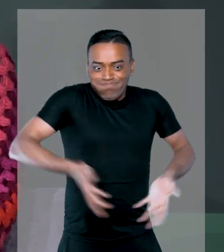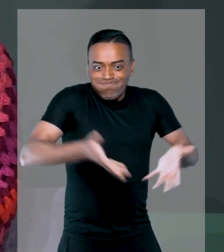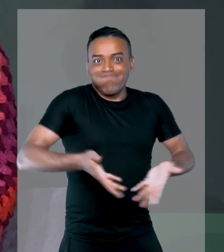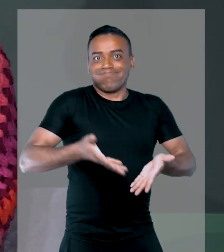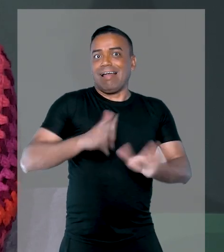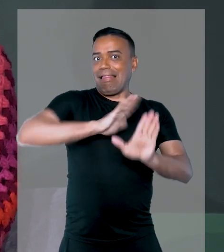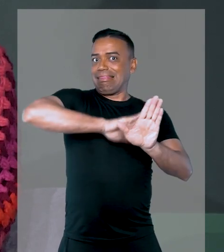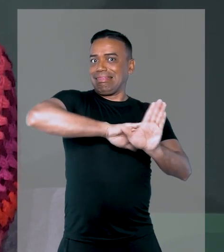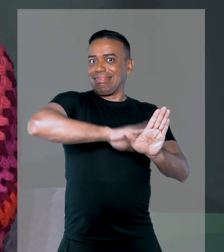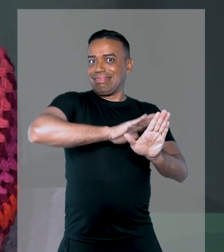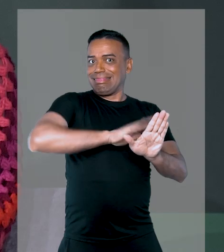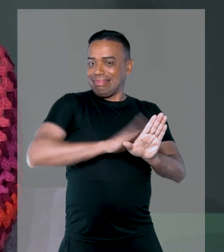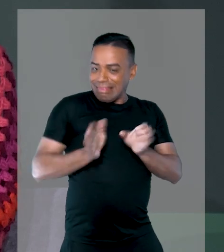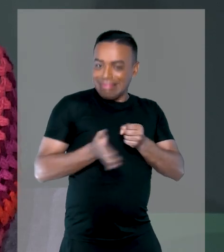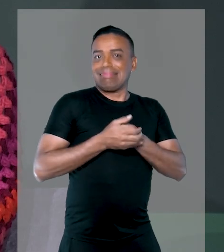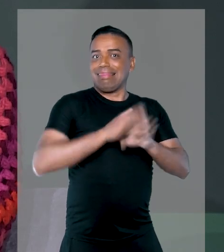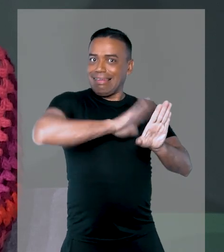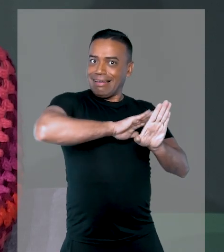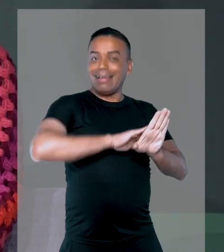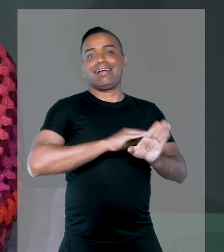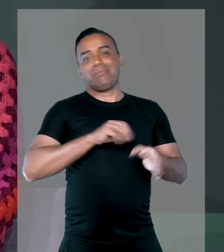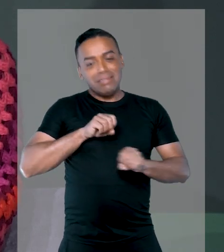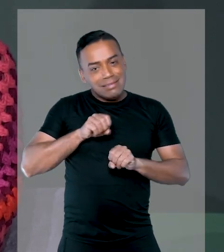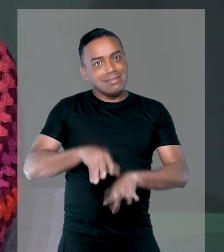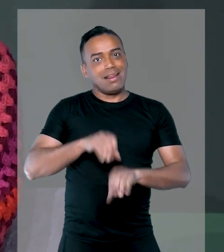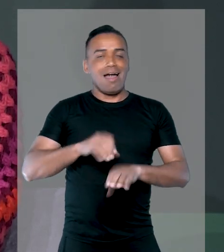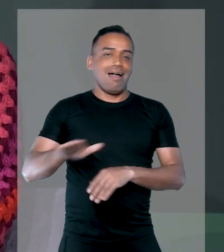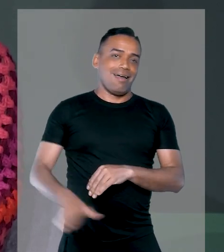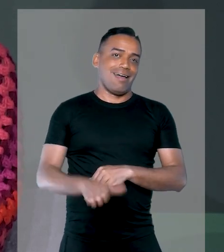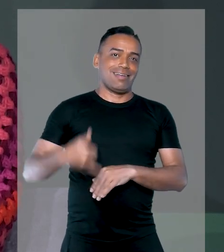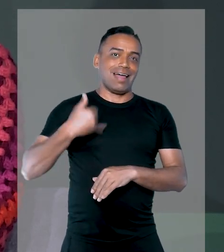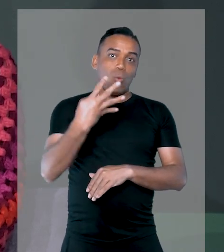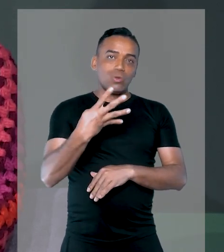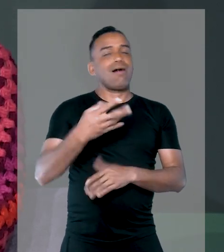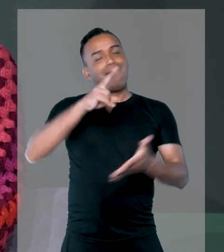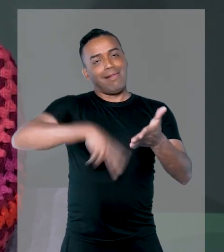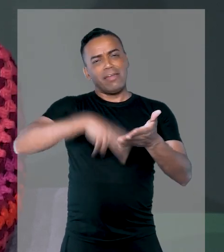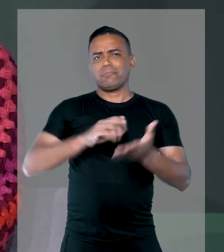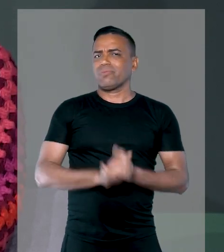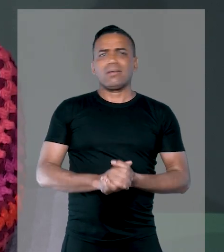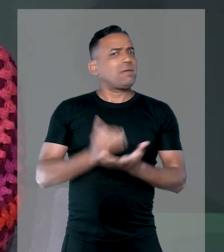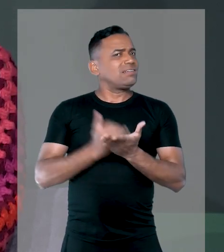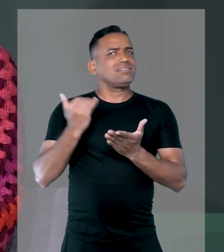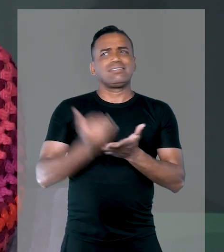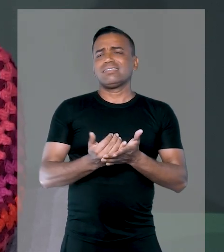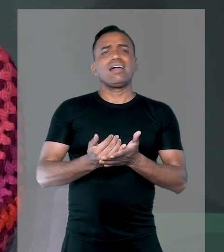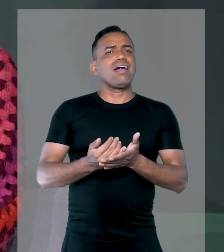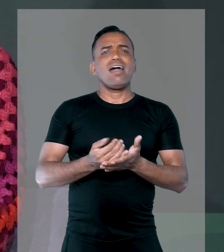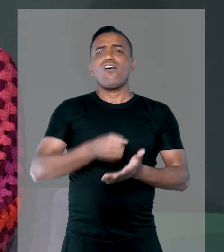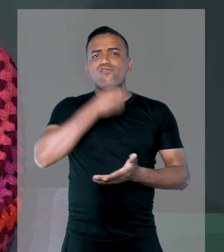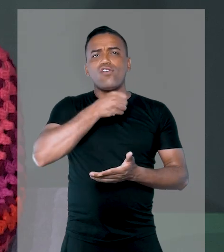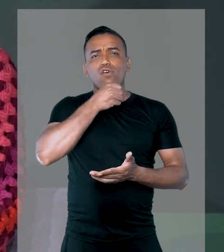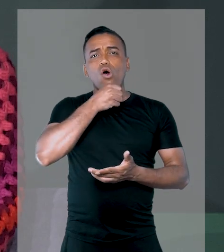por trás, assim, meio que escondido, me ensinando a ler. Mas foi muito bacana eu descobrir isso do meu bisavô,